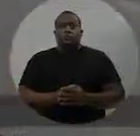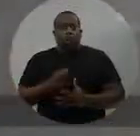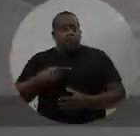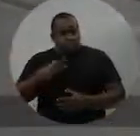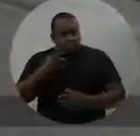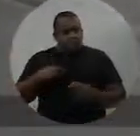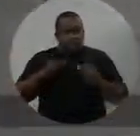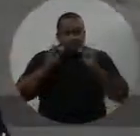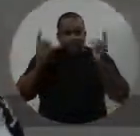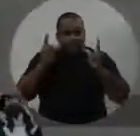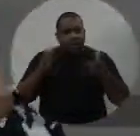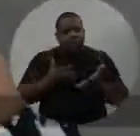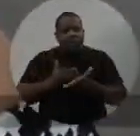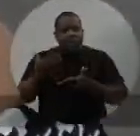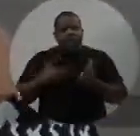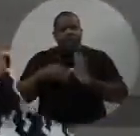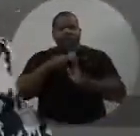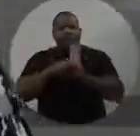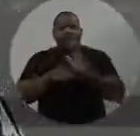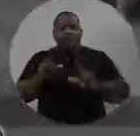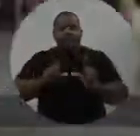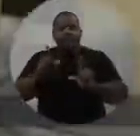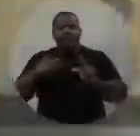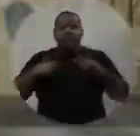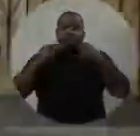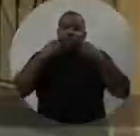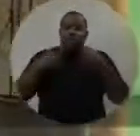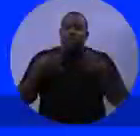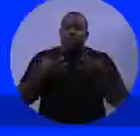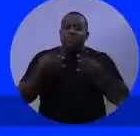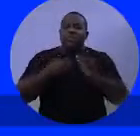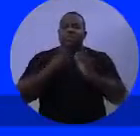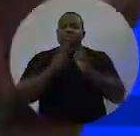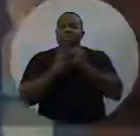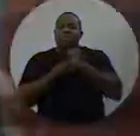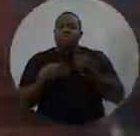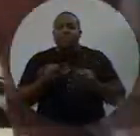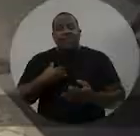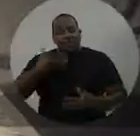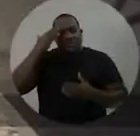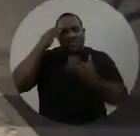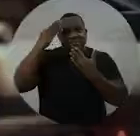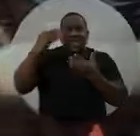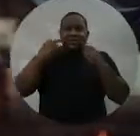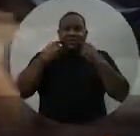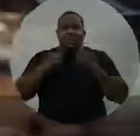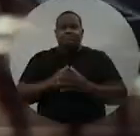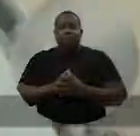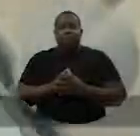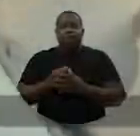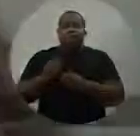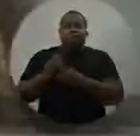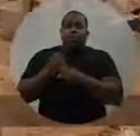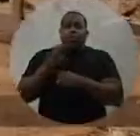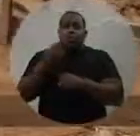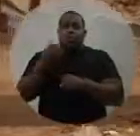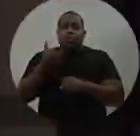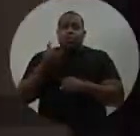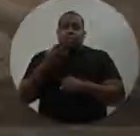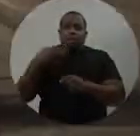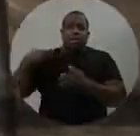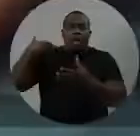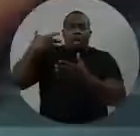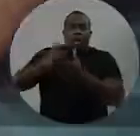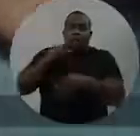estourado. Agora vai começar o programa de Bruno Reis, o prefeito mais preparado. Bora com o Bruno! Desde 2013 não paramos de